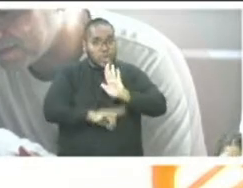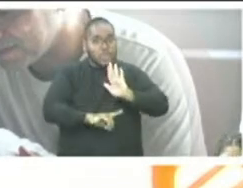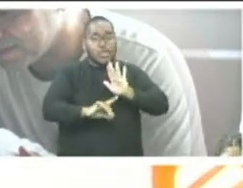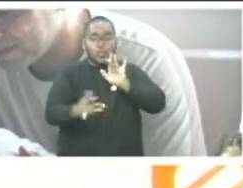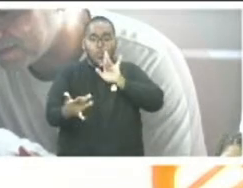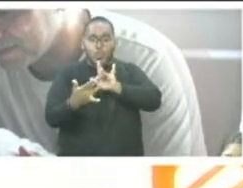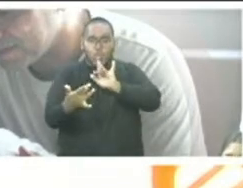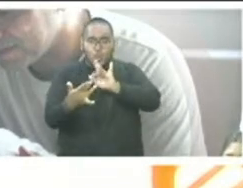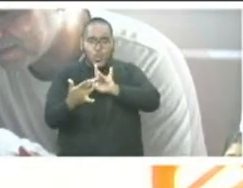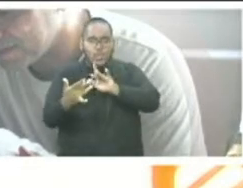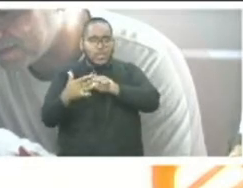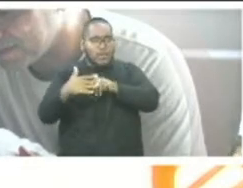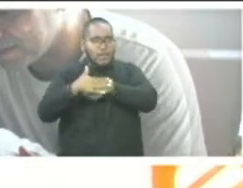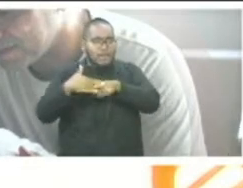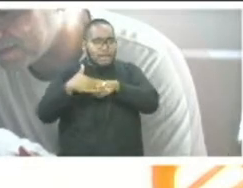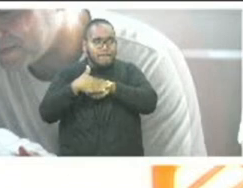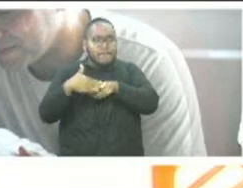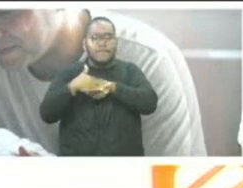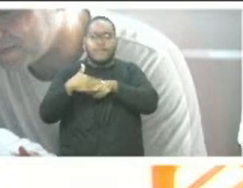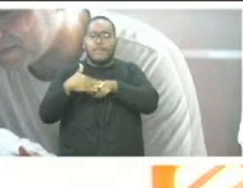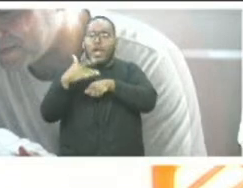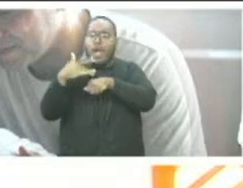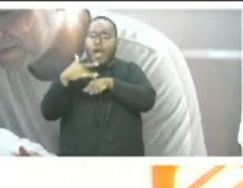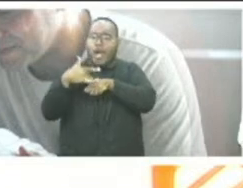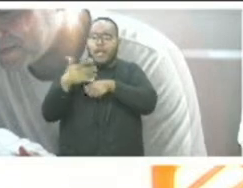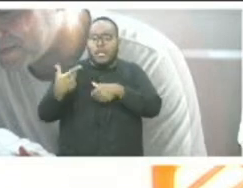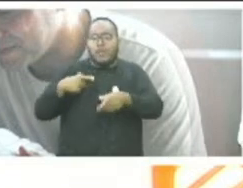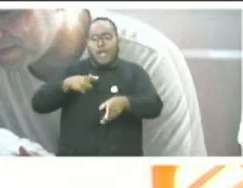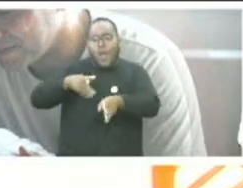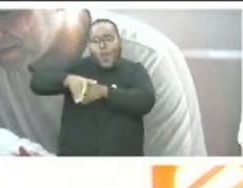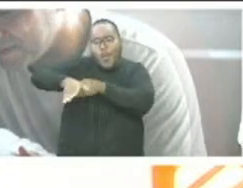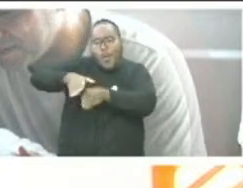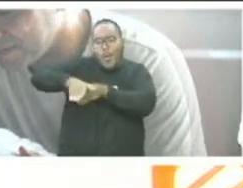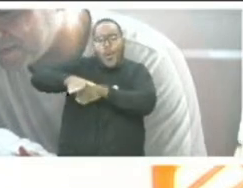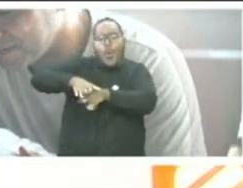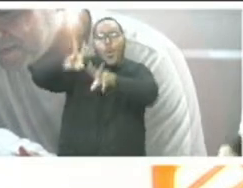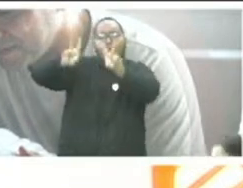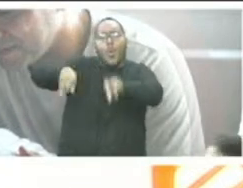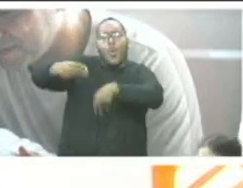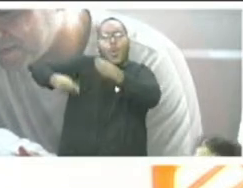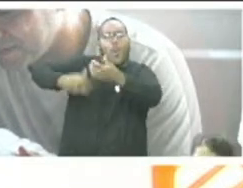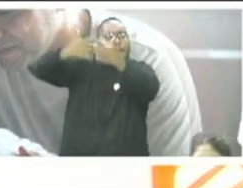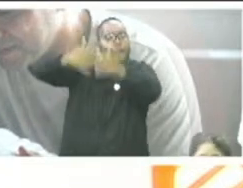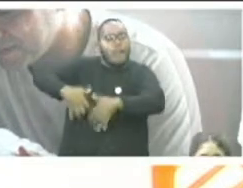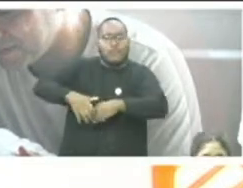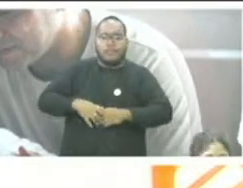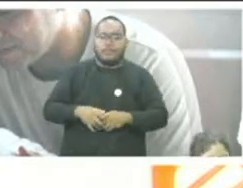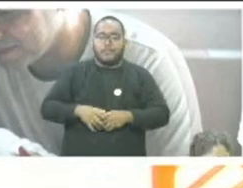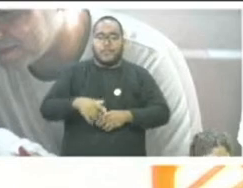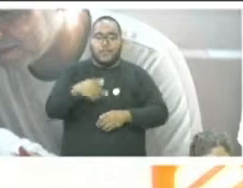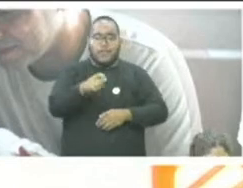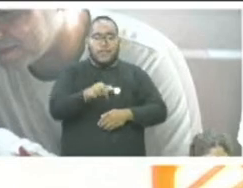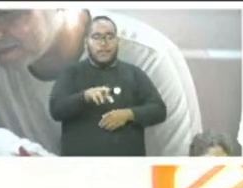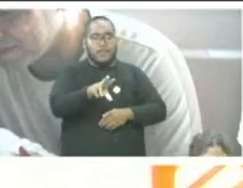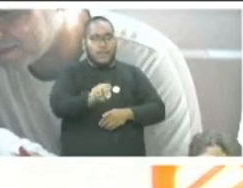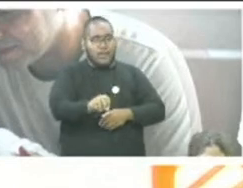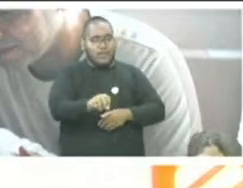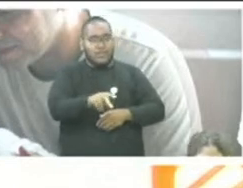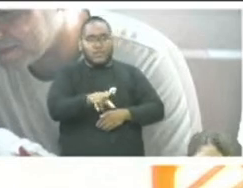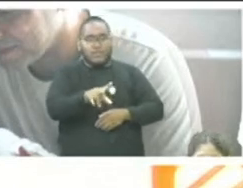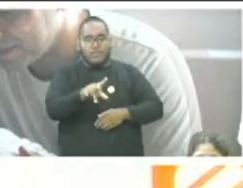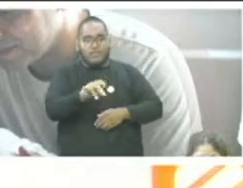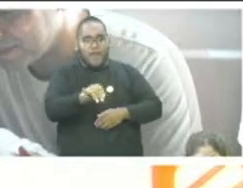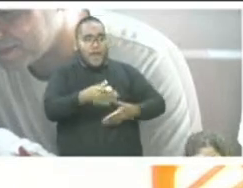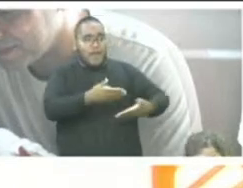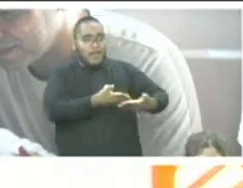pele. Então, a gente traz algumas orientações de como isso vai proceder. Então, no parto vaginal, a gente vai promover a secagem desse bebê,